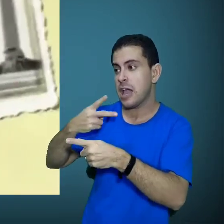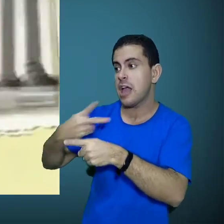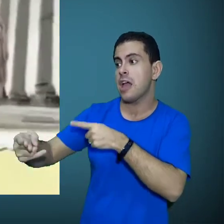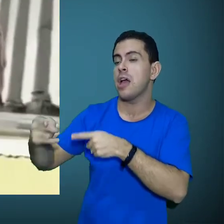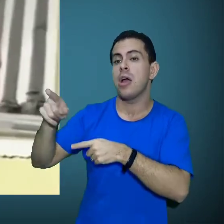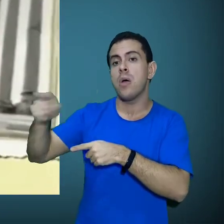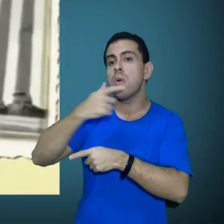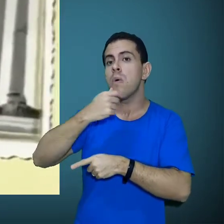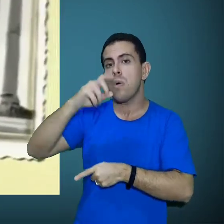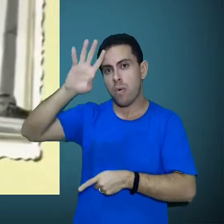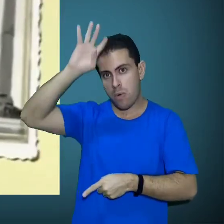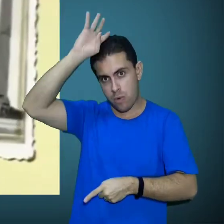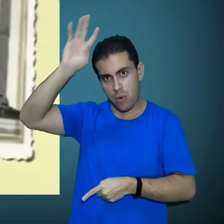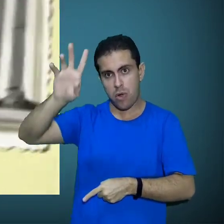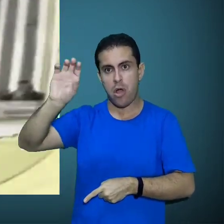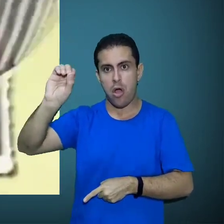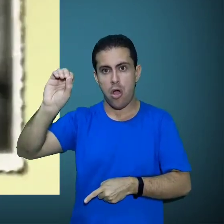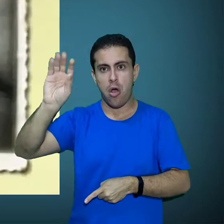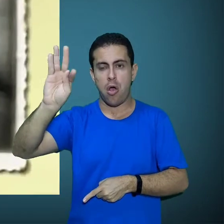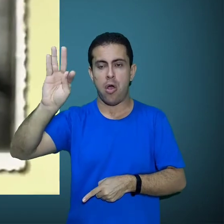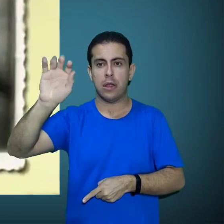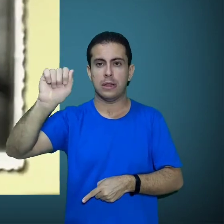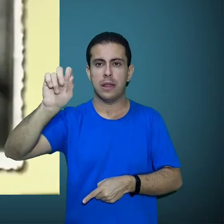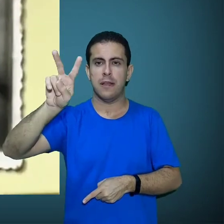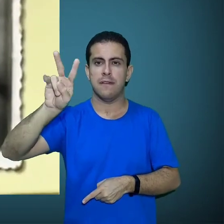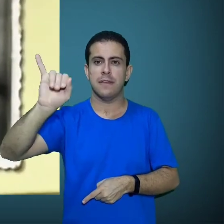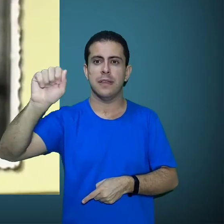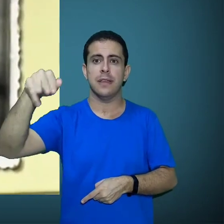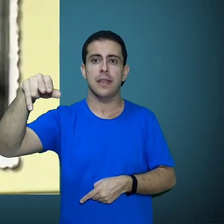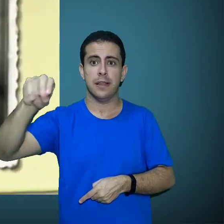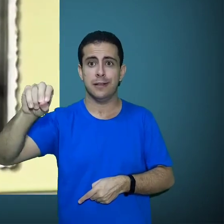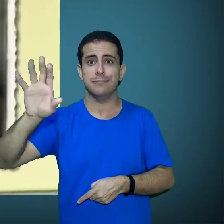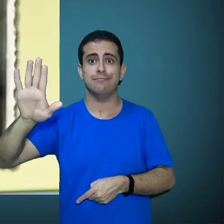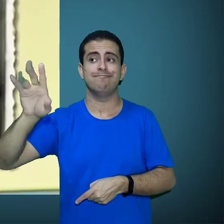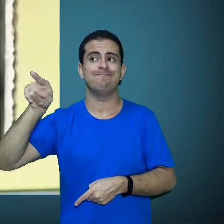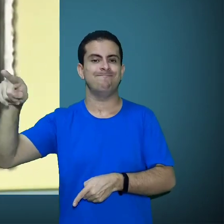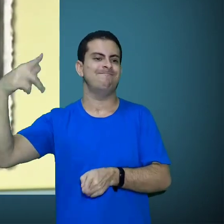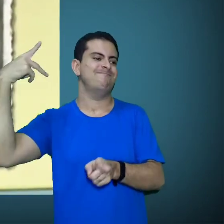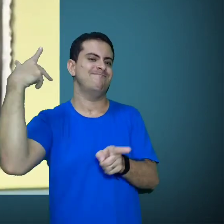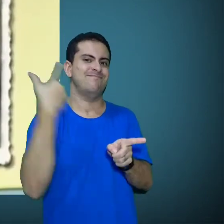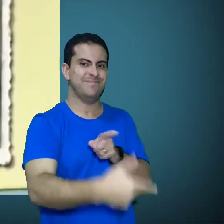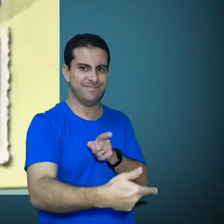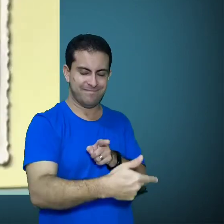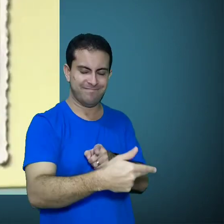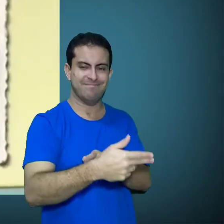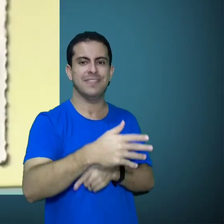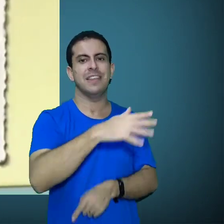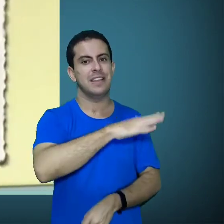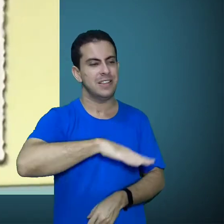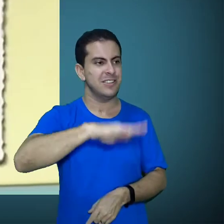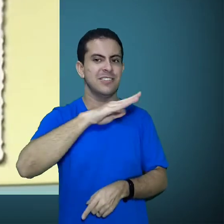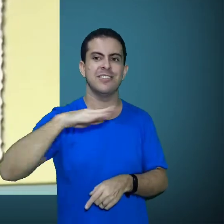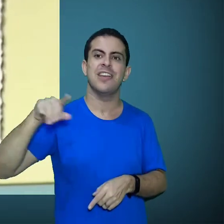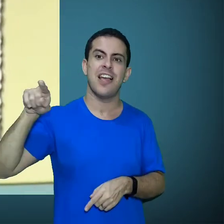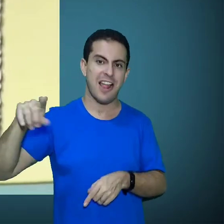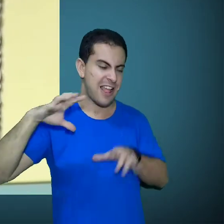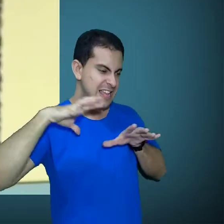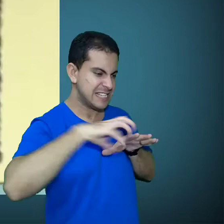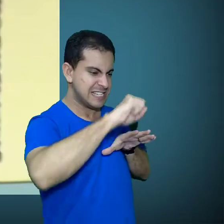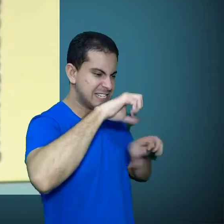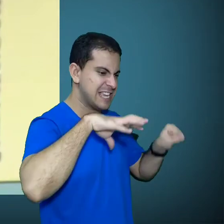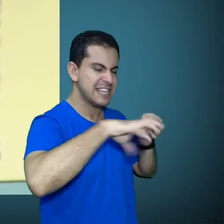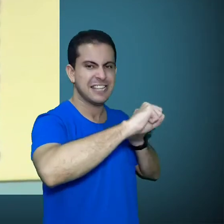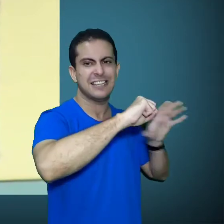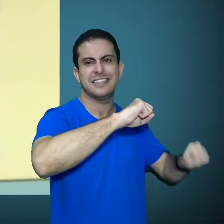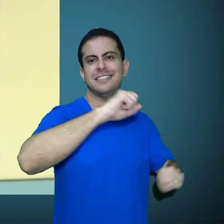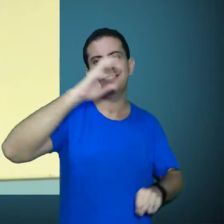imperador romano Otaviano. Mas Marco Antônio e Cleópatra perderam a batalha, deixando o que restava do Egito nas mãos de